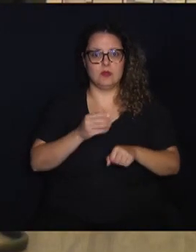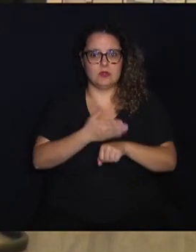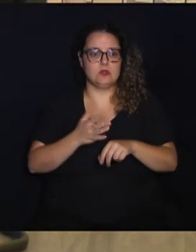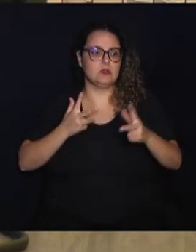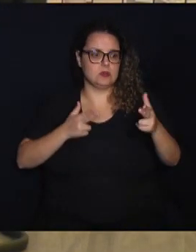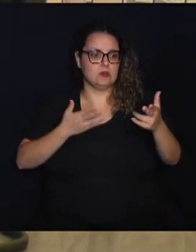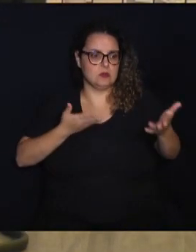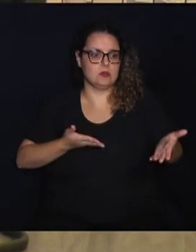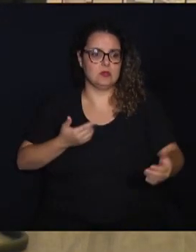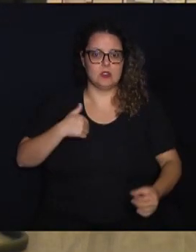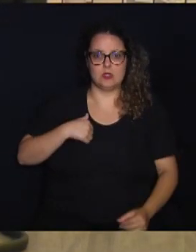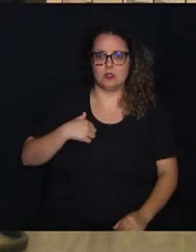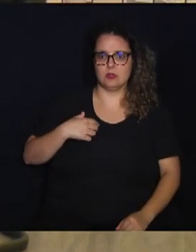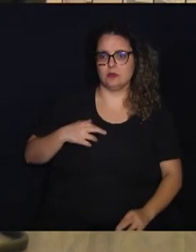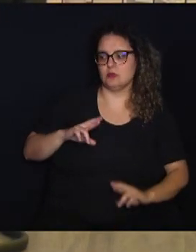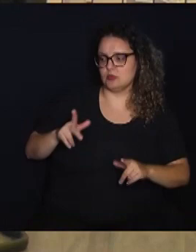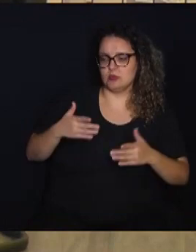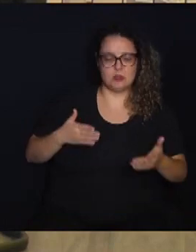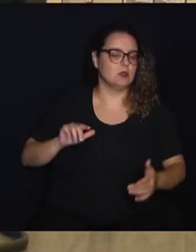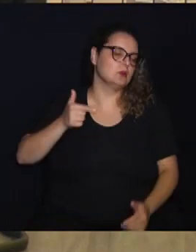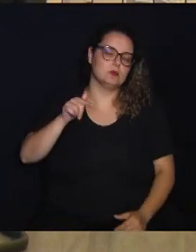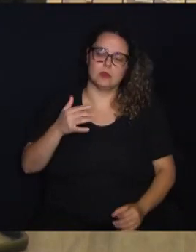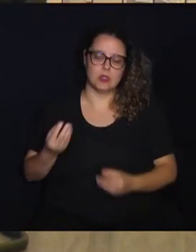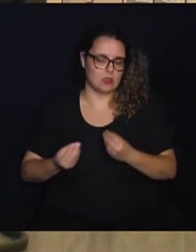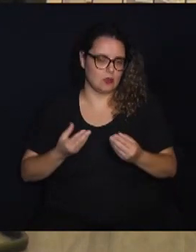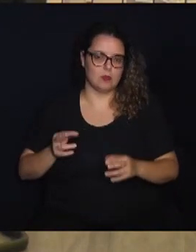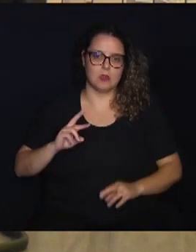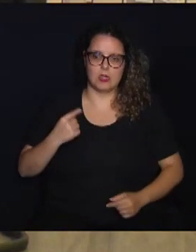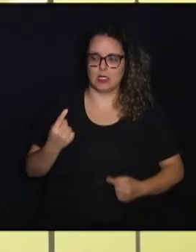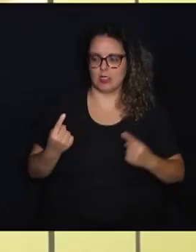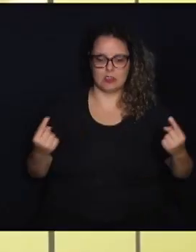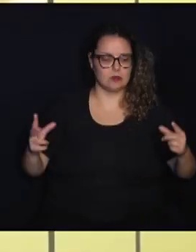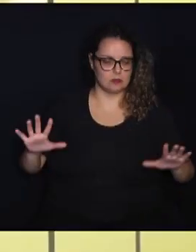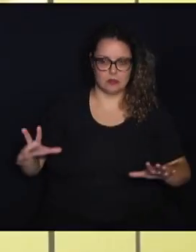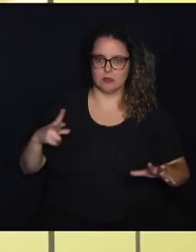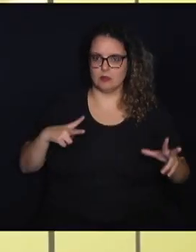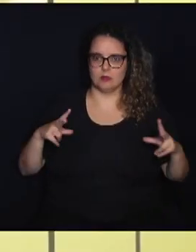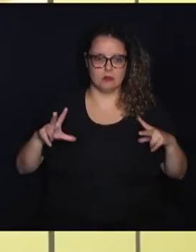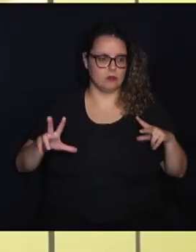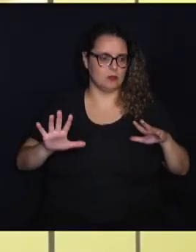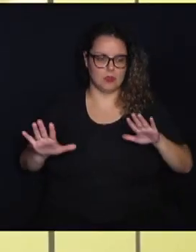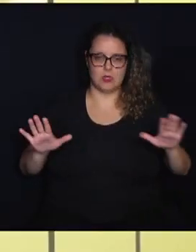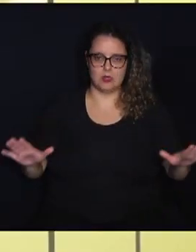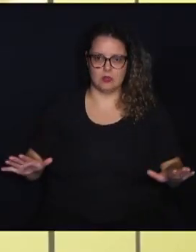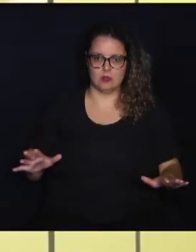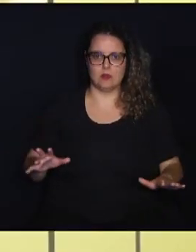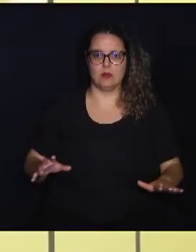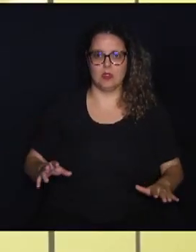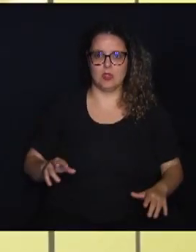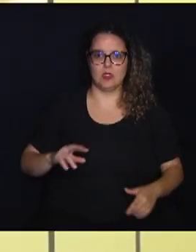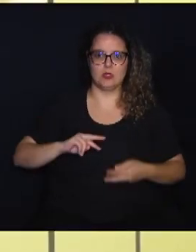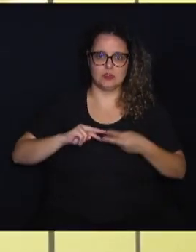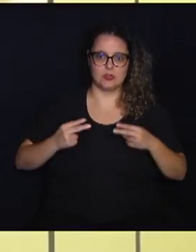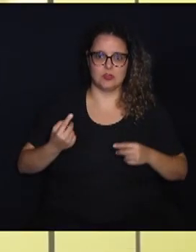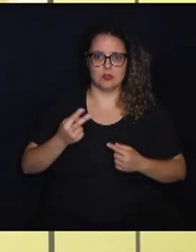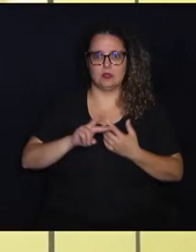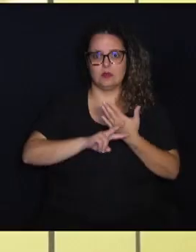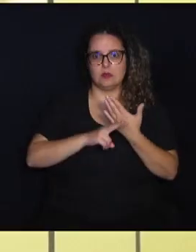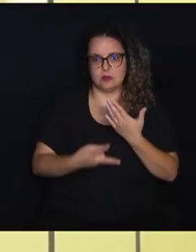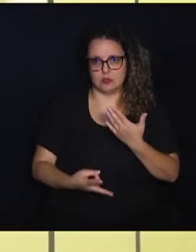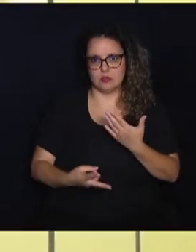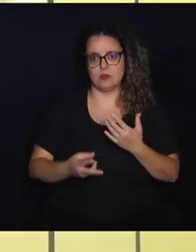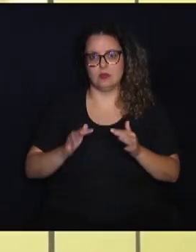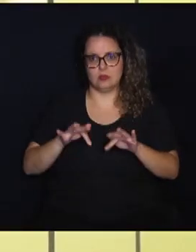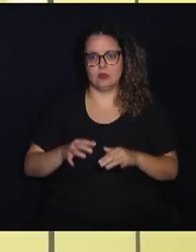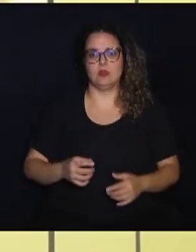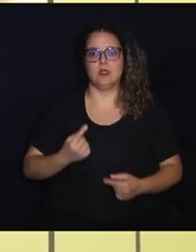outra forma. Isso, não tem como. Tá. A genética interfere diretamente no resultado final. E cada um tem que respeitar aquilo que Deus